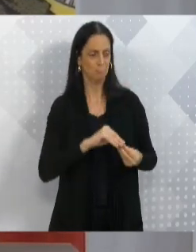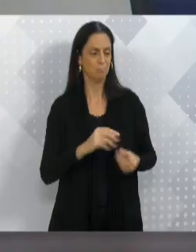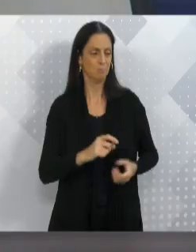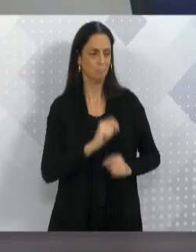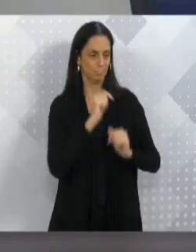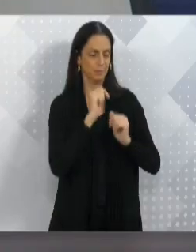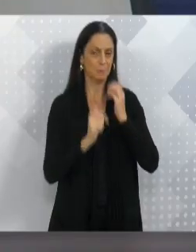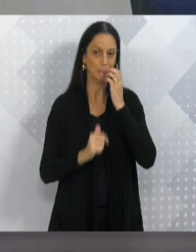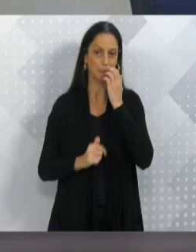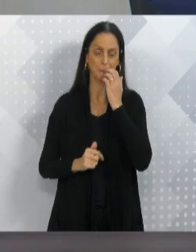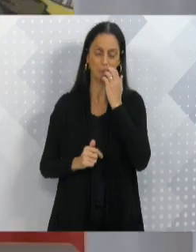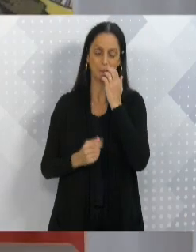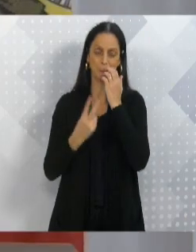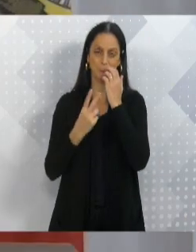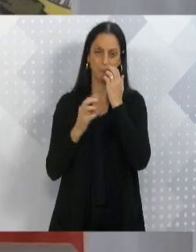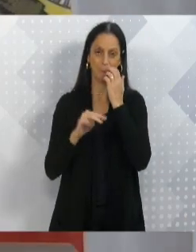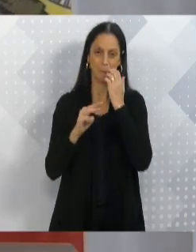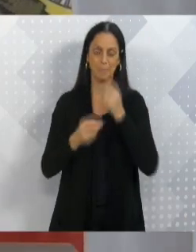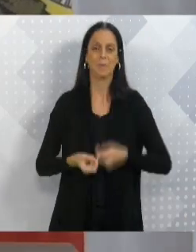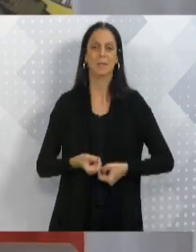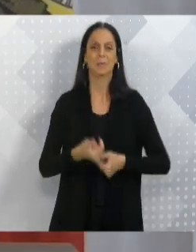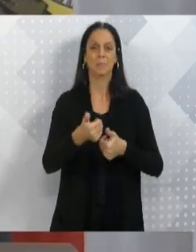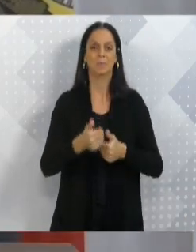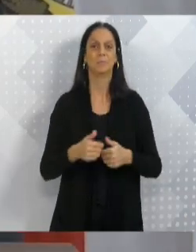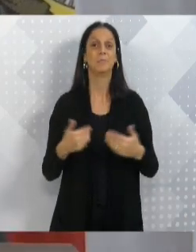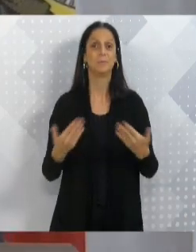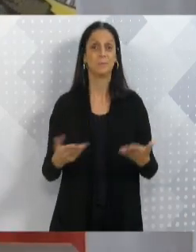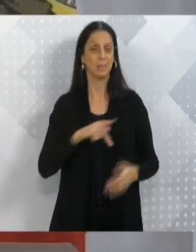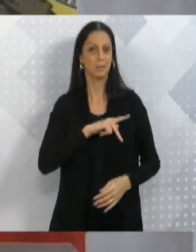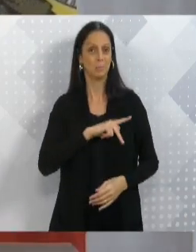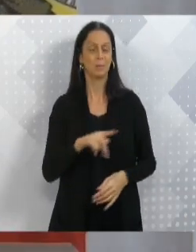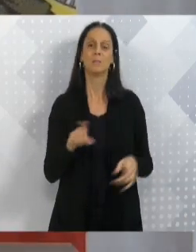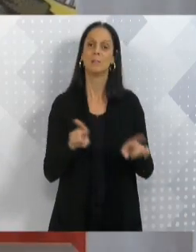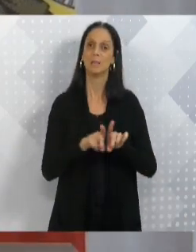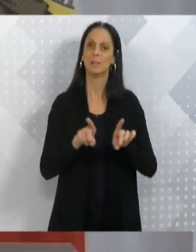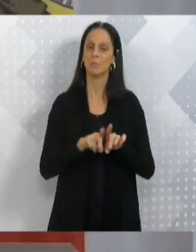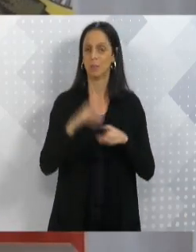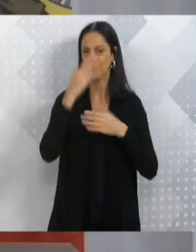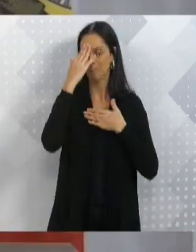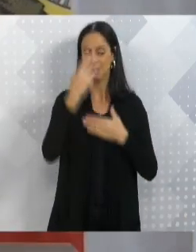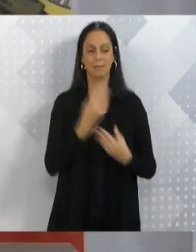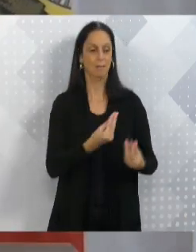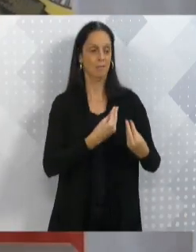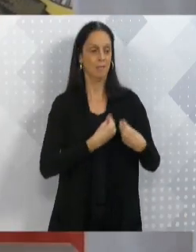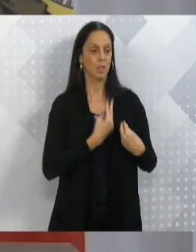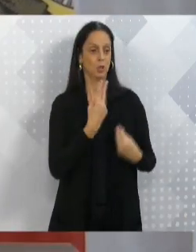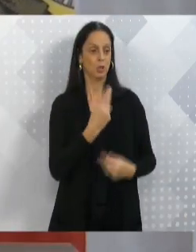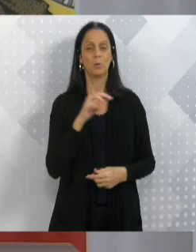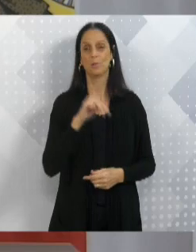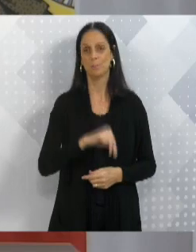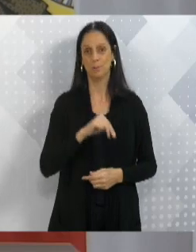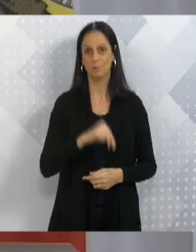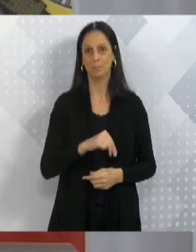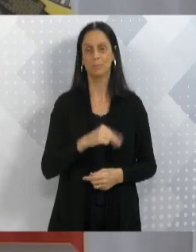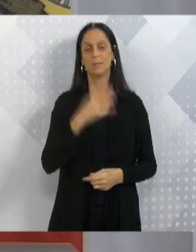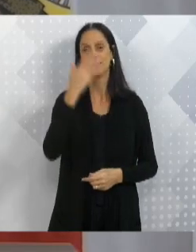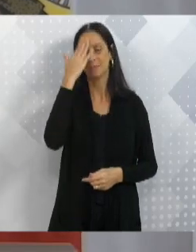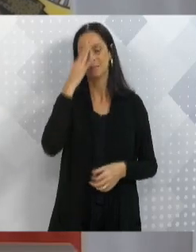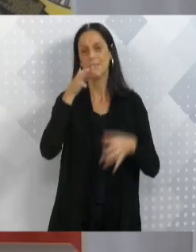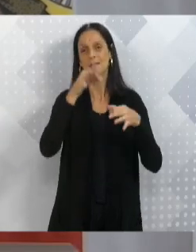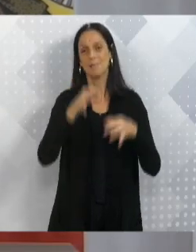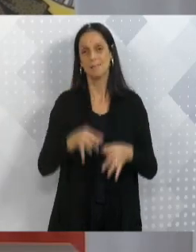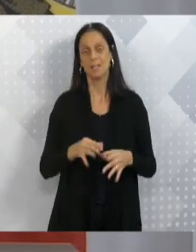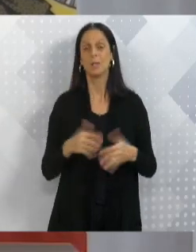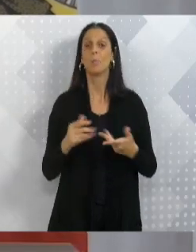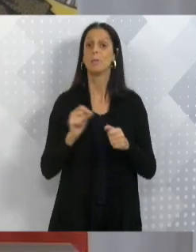Obrigado. Mais 2 minutos, Vossa Excelência. Senhor presidente, obrigado aí pelos 2 minutos. E, sem dúvida, quando se faz essas ações nas